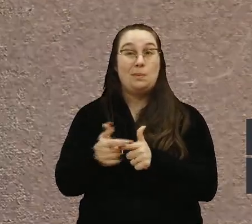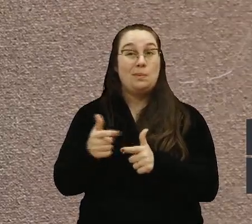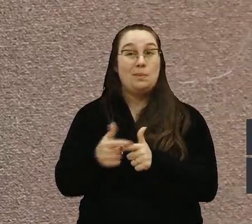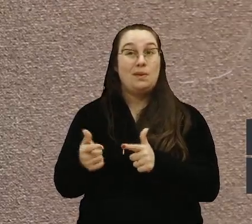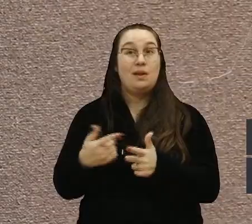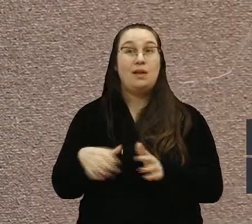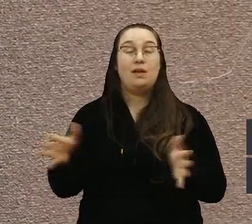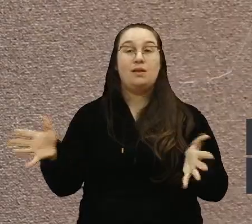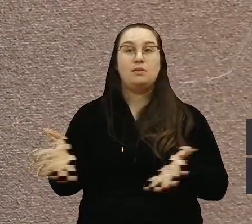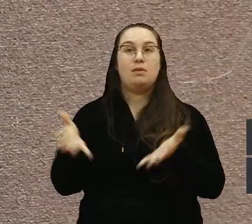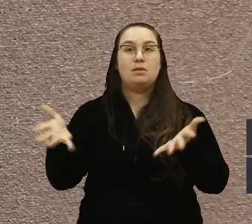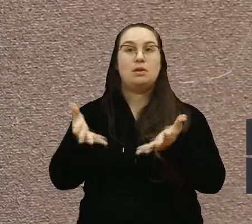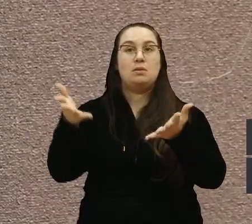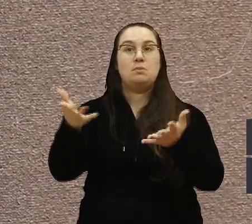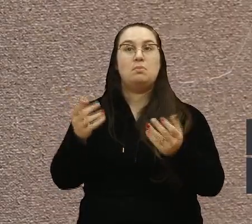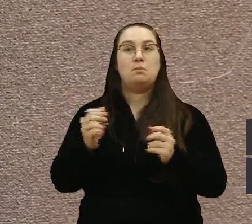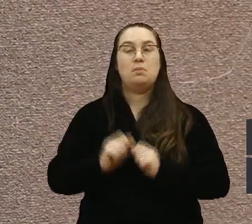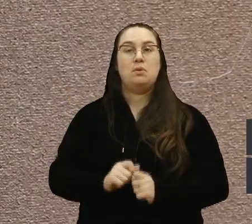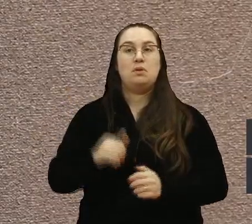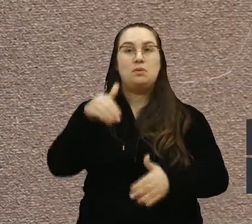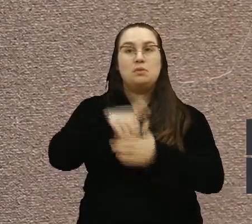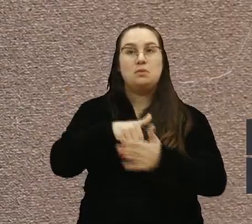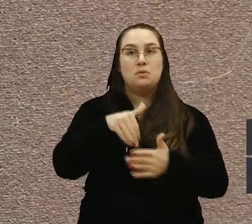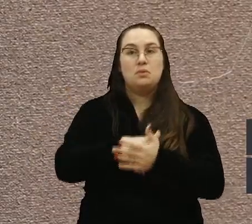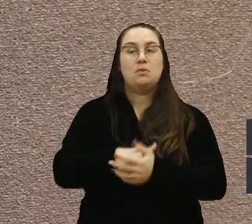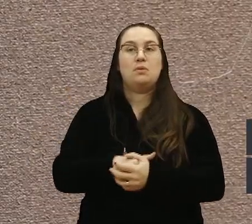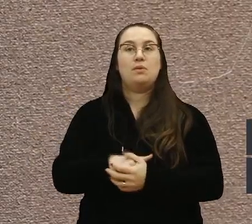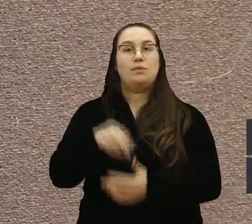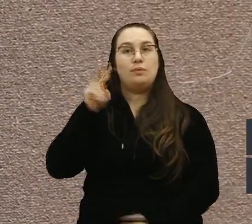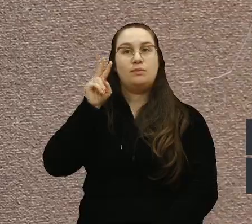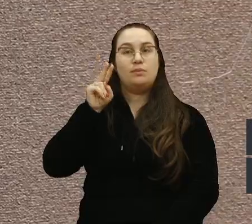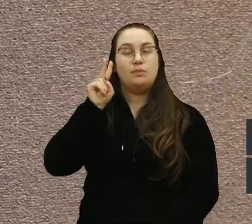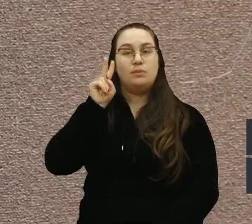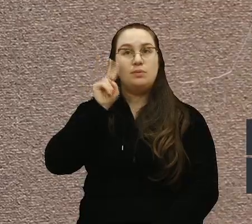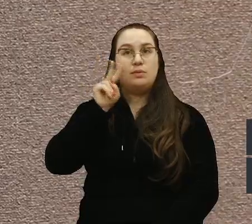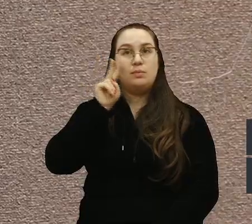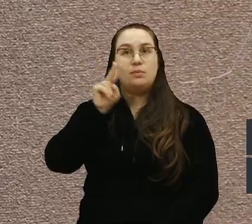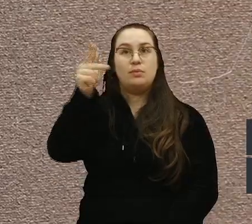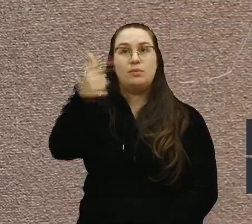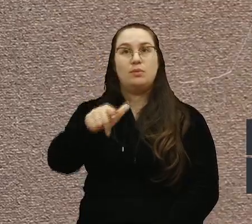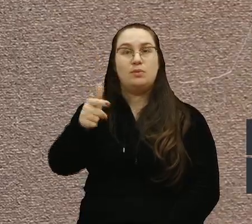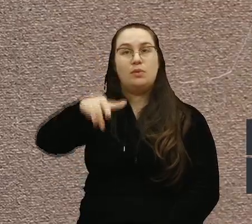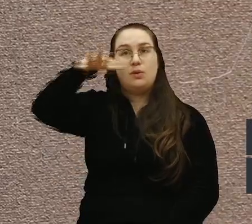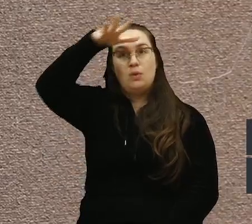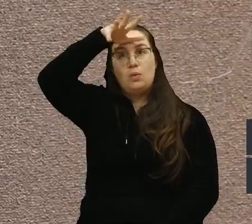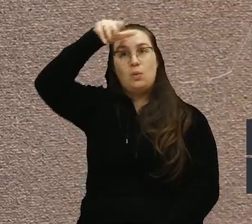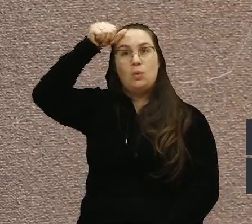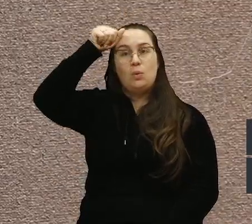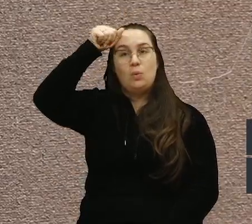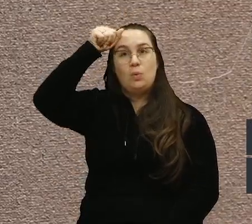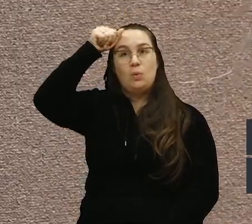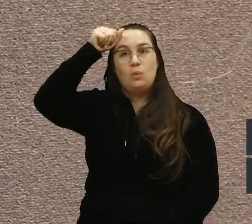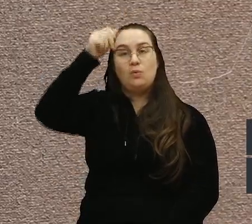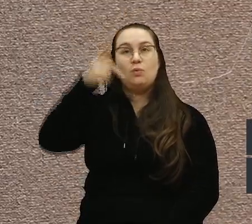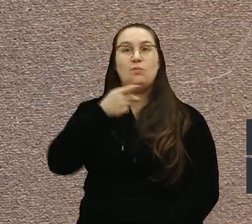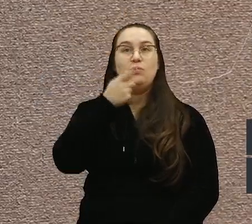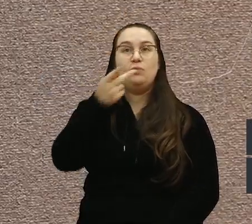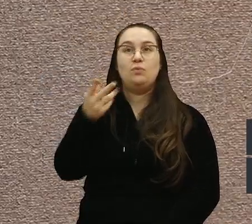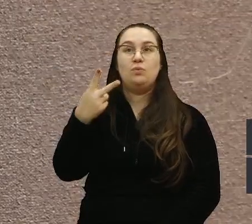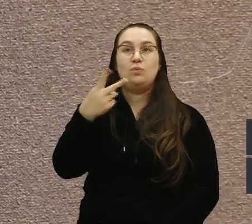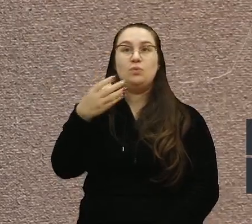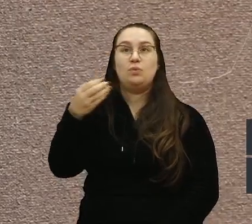Na campanha eleitoral, relembro mais uma vez, o prefeito falava algo em torno de